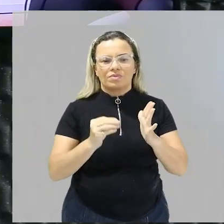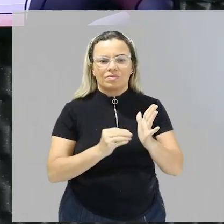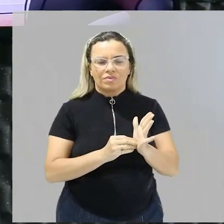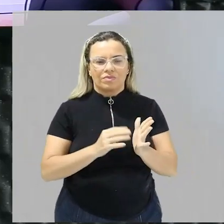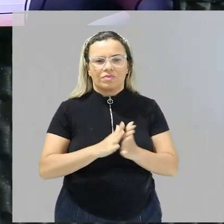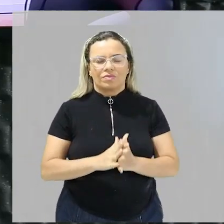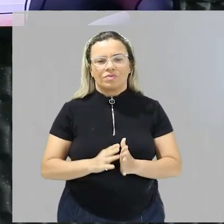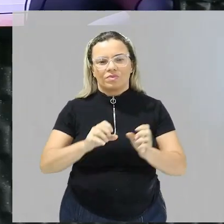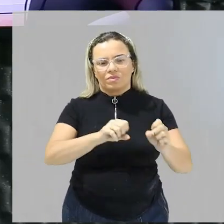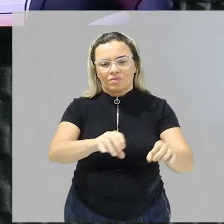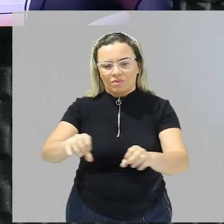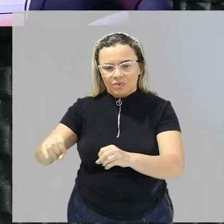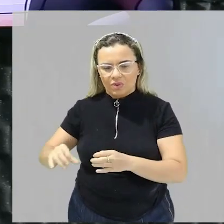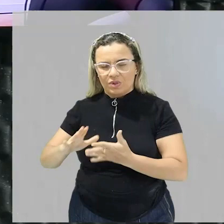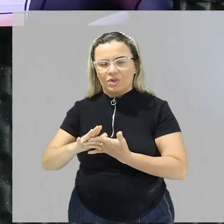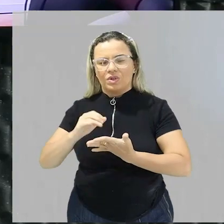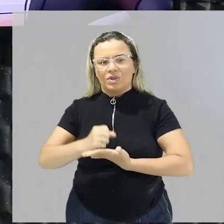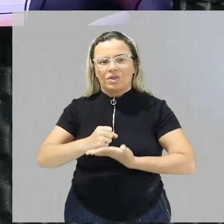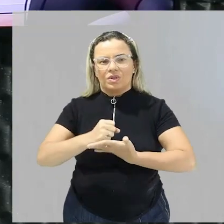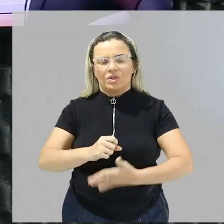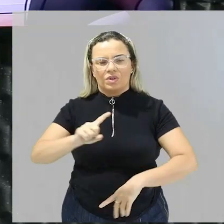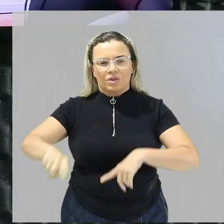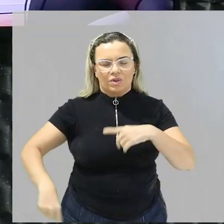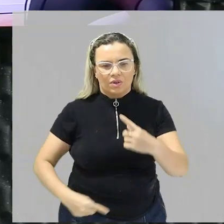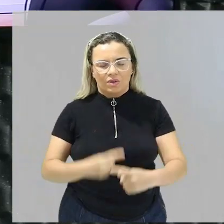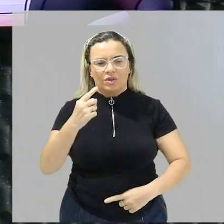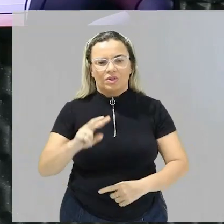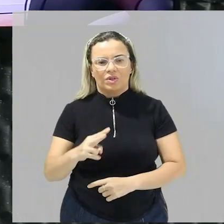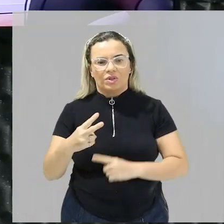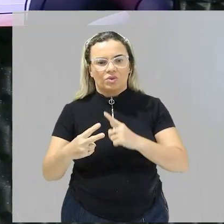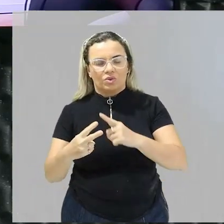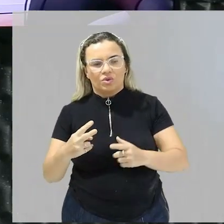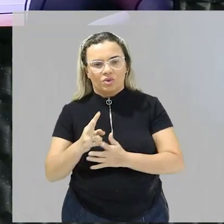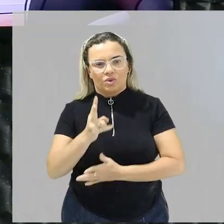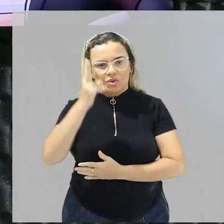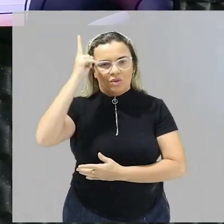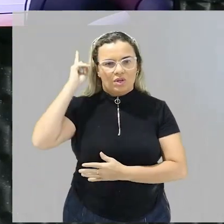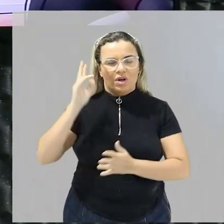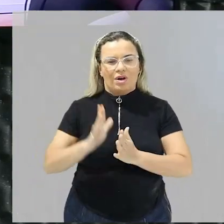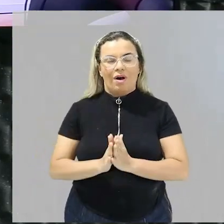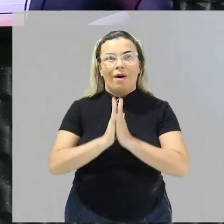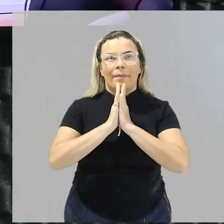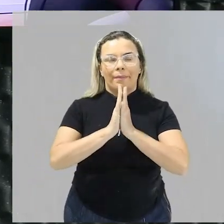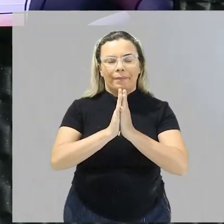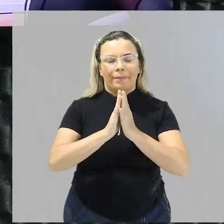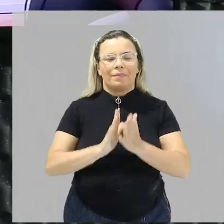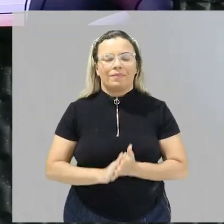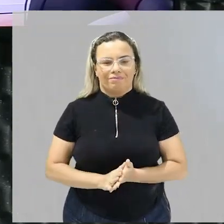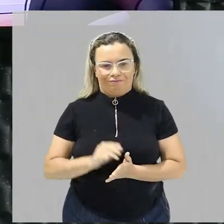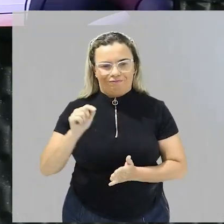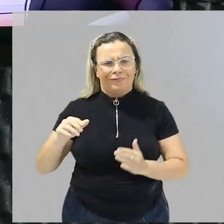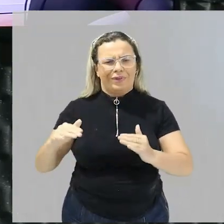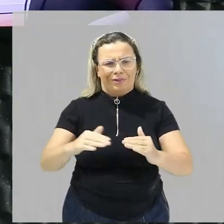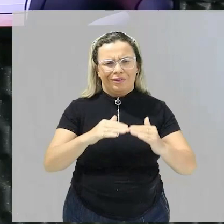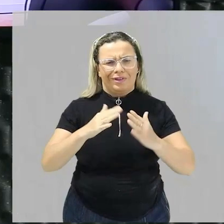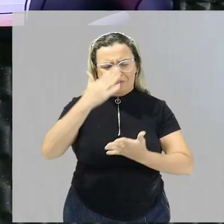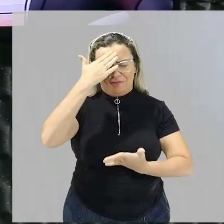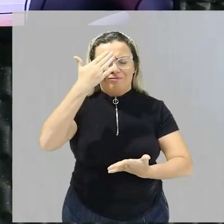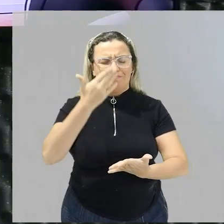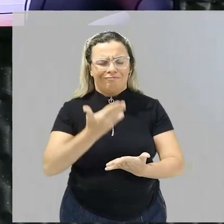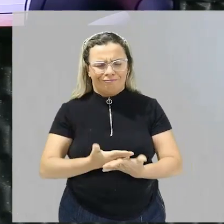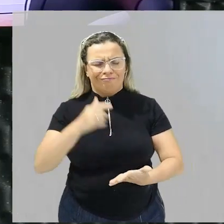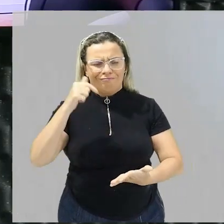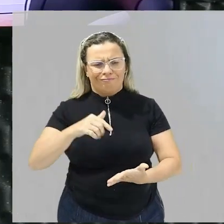certeza vão te ajudar na tua aprovação nas duas bancas, hein? Diga amém aí, porque eu concordo, eu acredito nisso, tá? Você vai